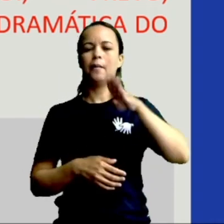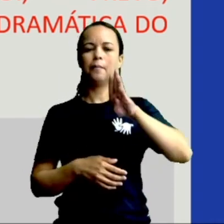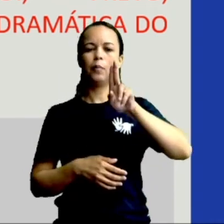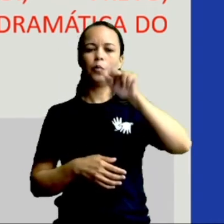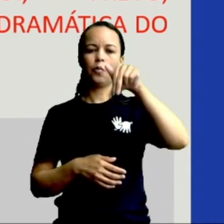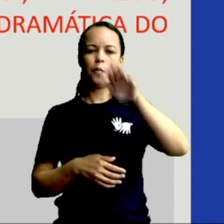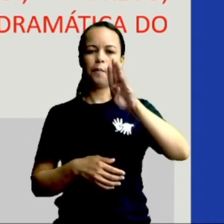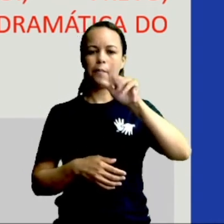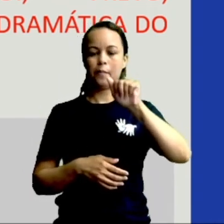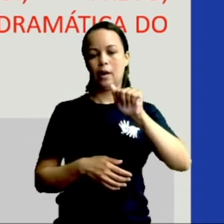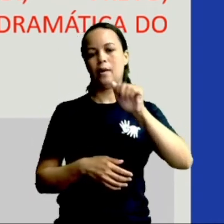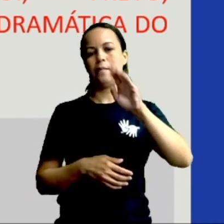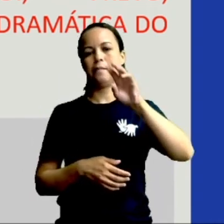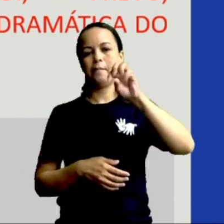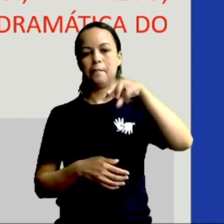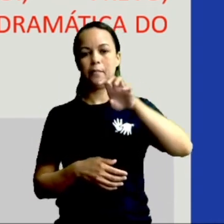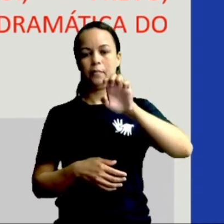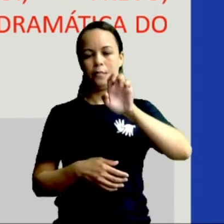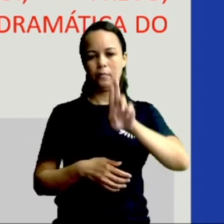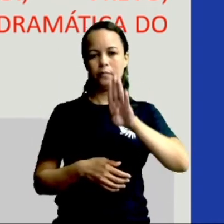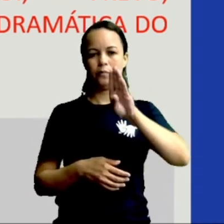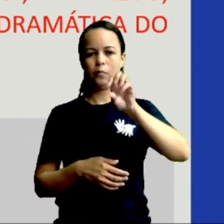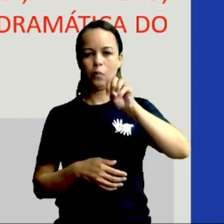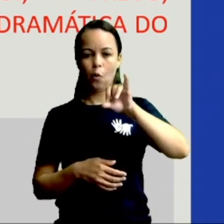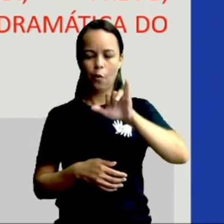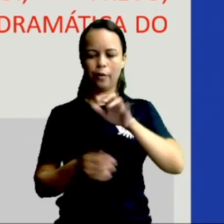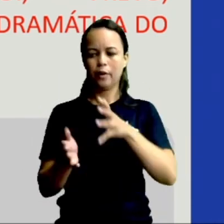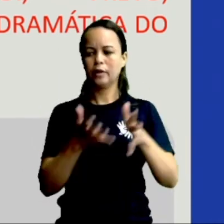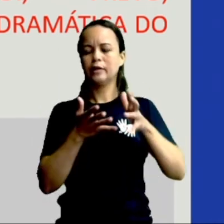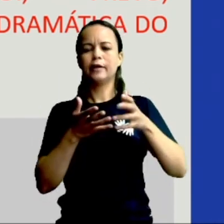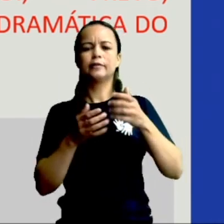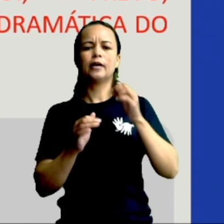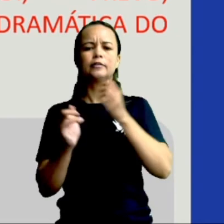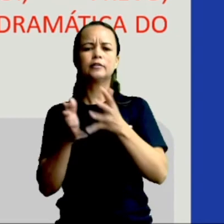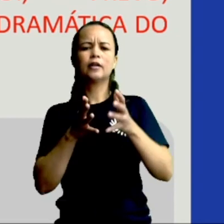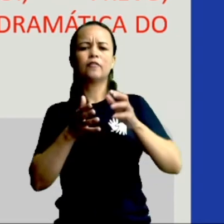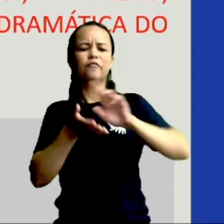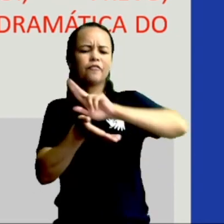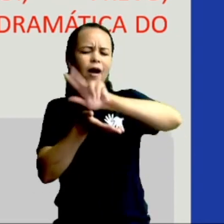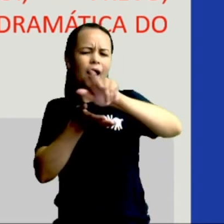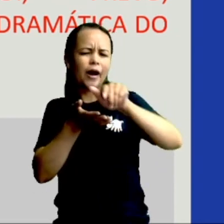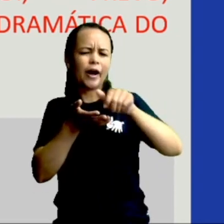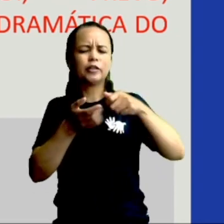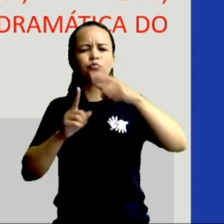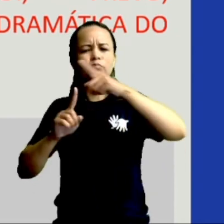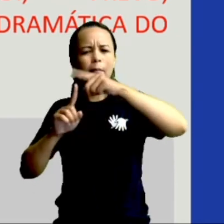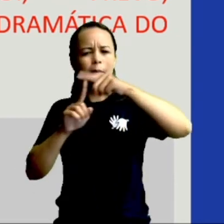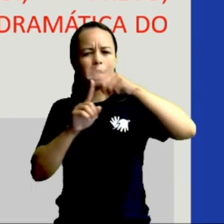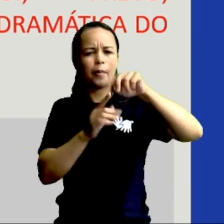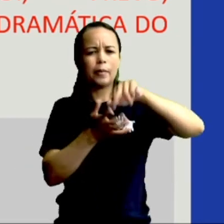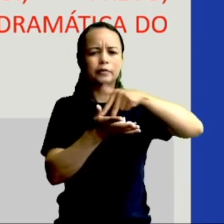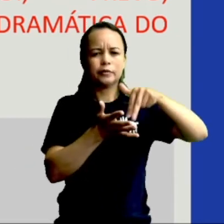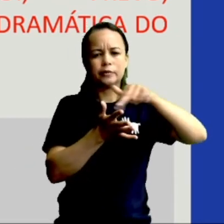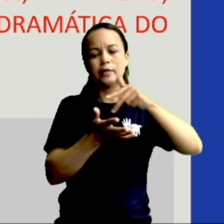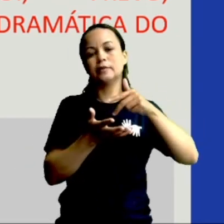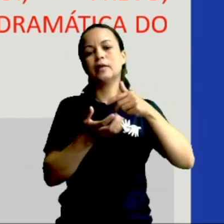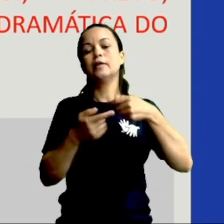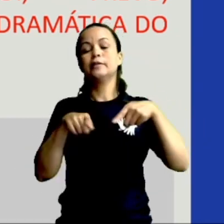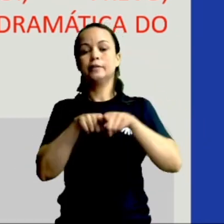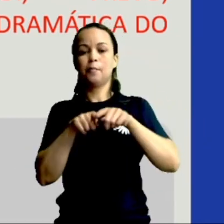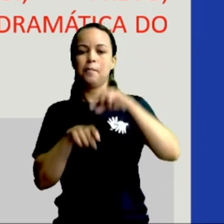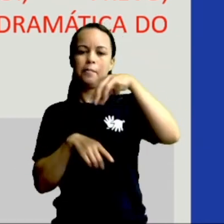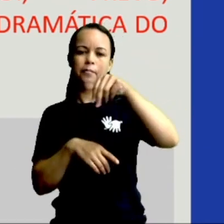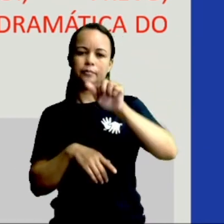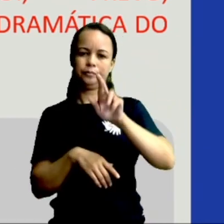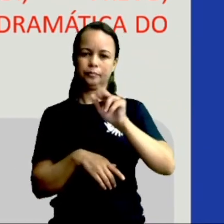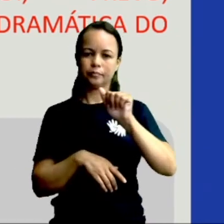frevo, fandango, reizado, dança dramática do quilombo e o maracatu. Na imagem